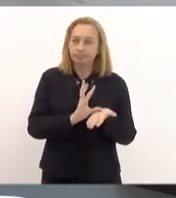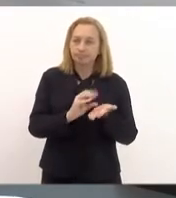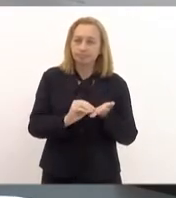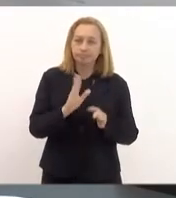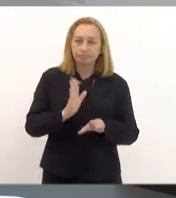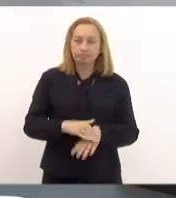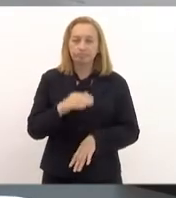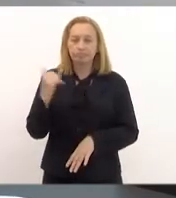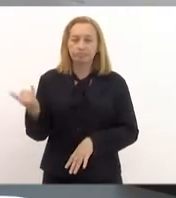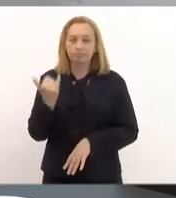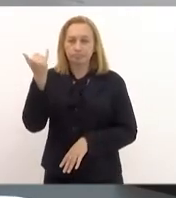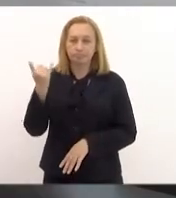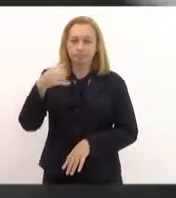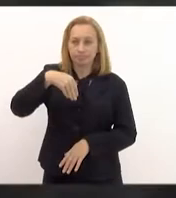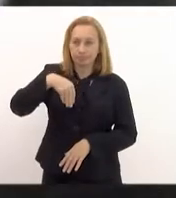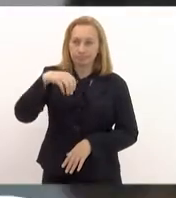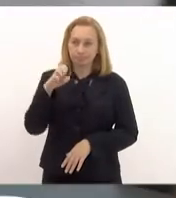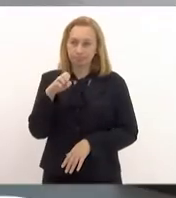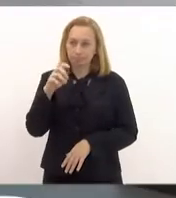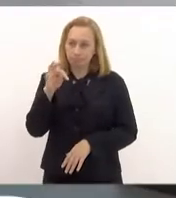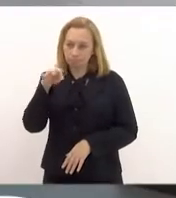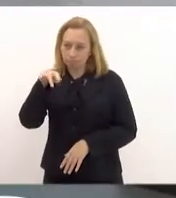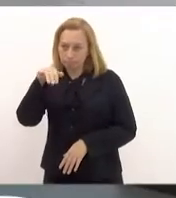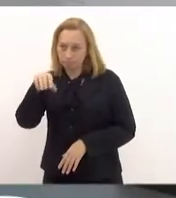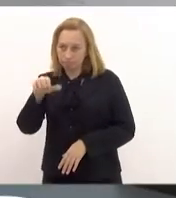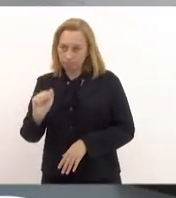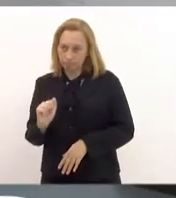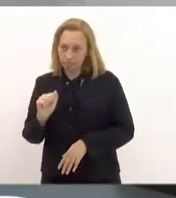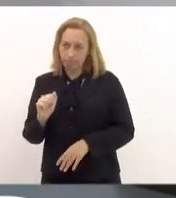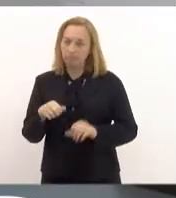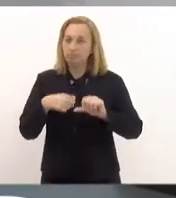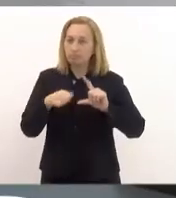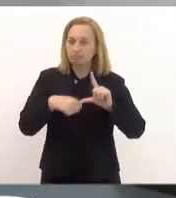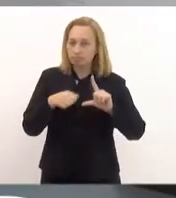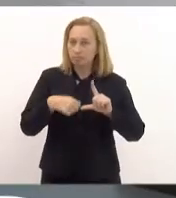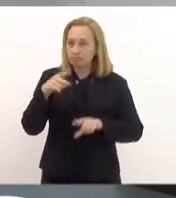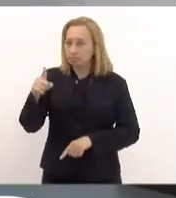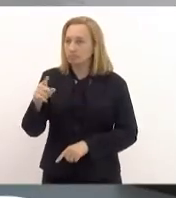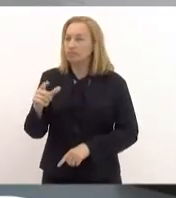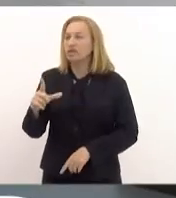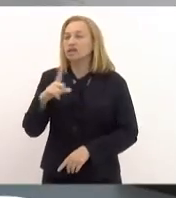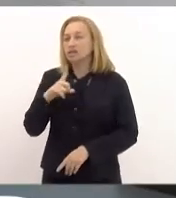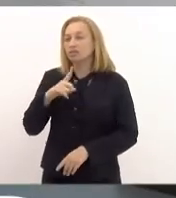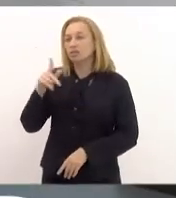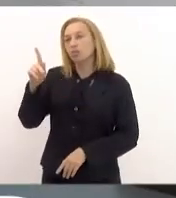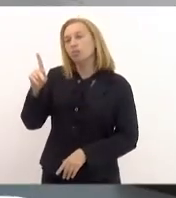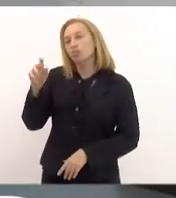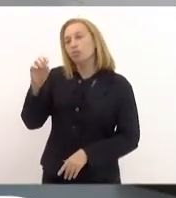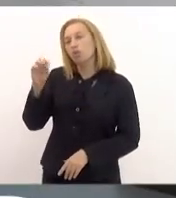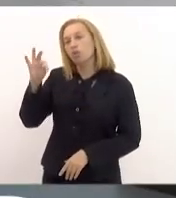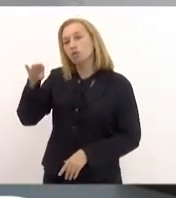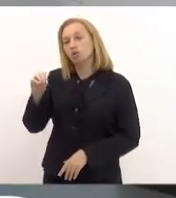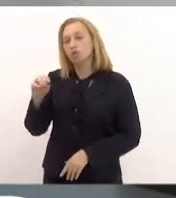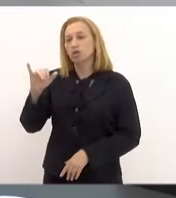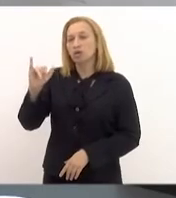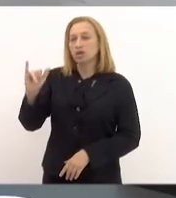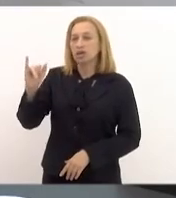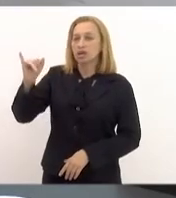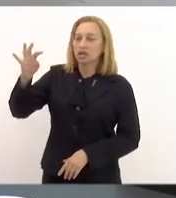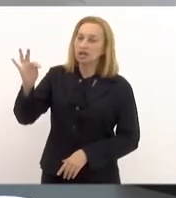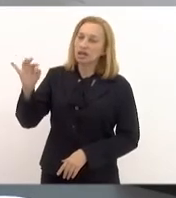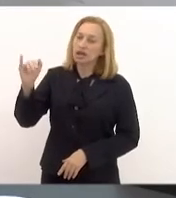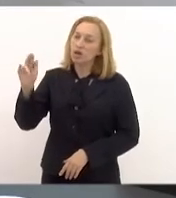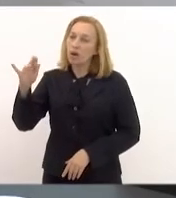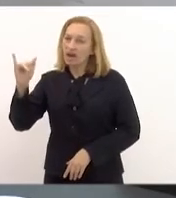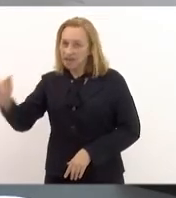importantes, né? A pauta não só da mobilidade, mas da pauta da logística. Ali temos o Porto de Itaguaí, temos o acesso no eixo que liga o